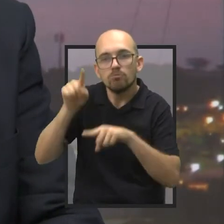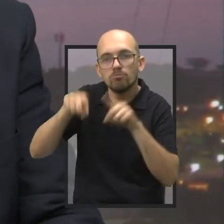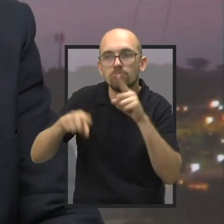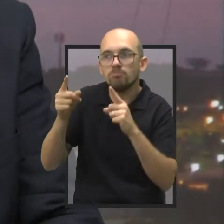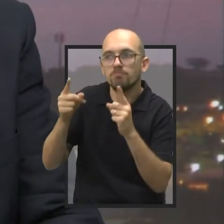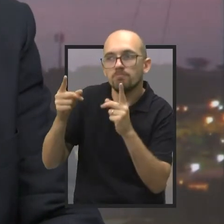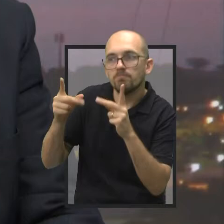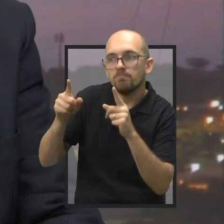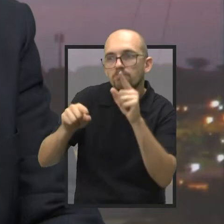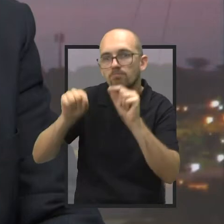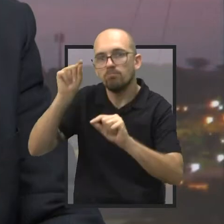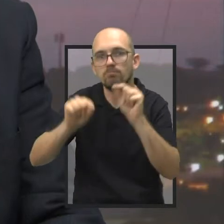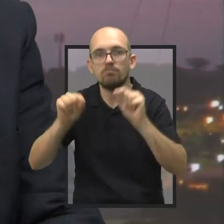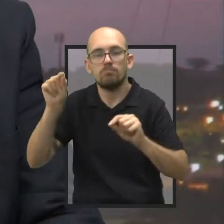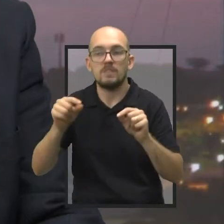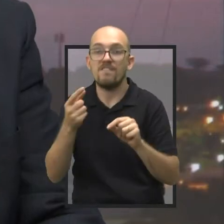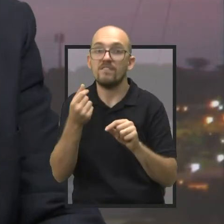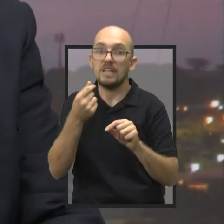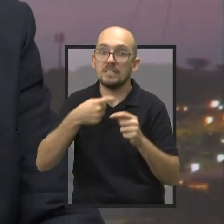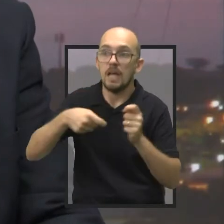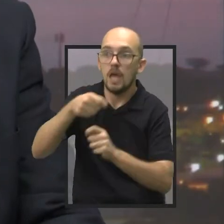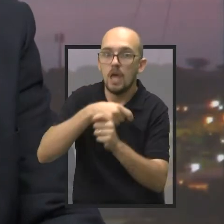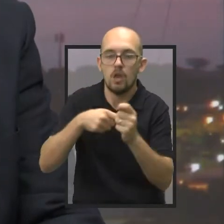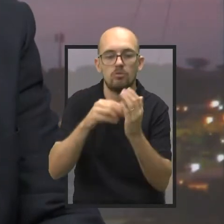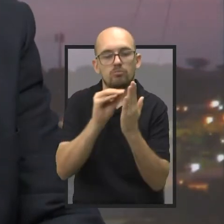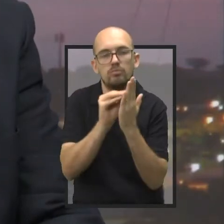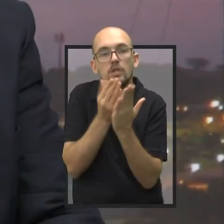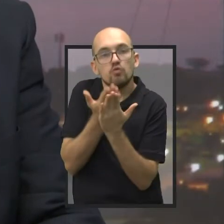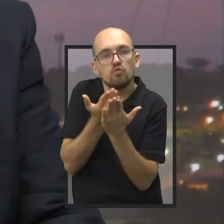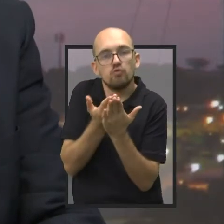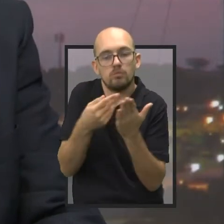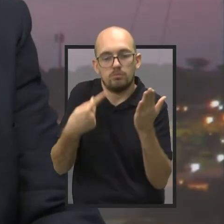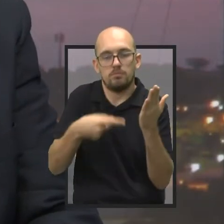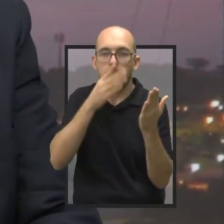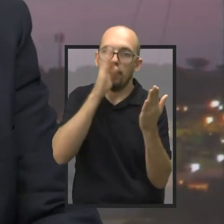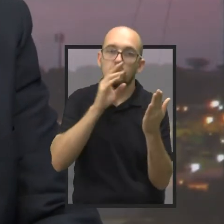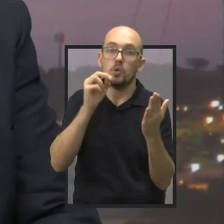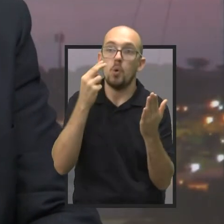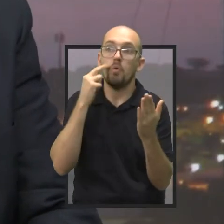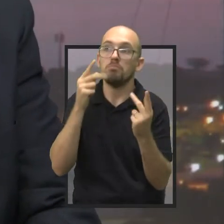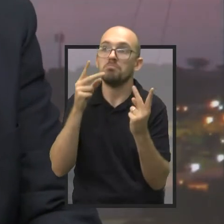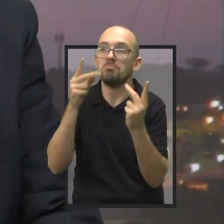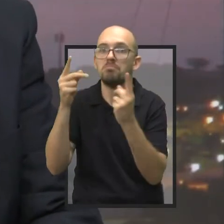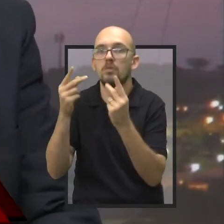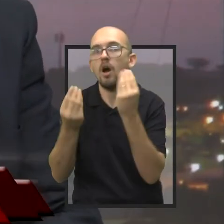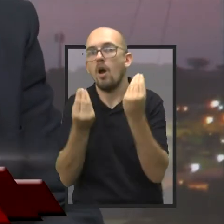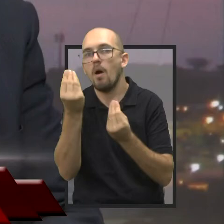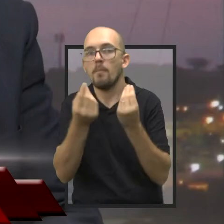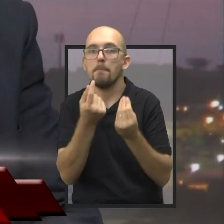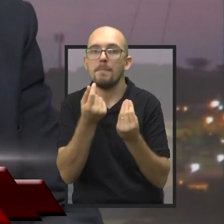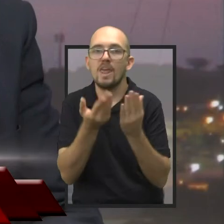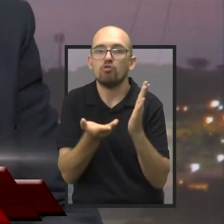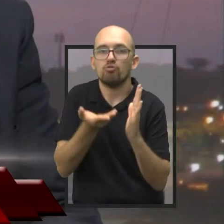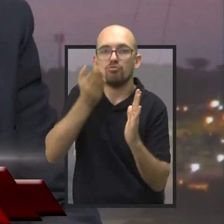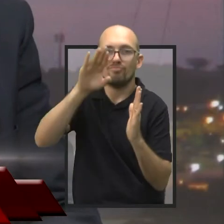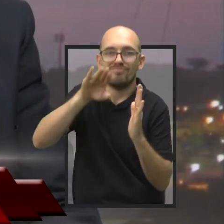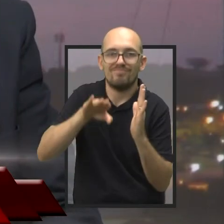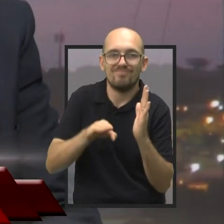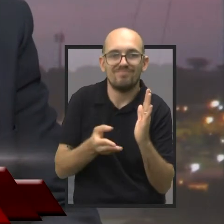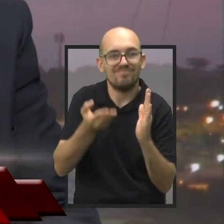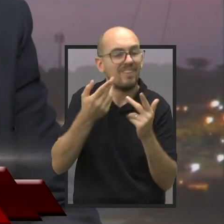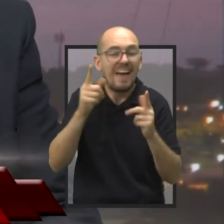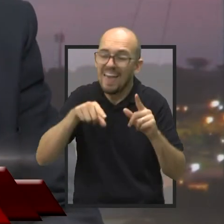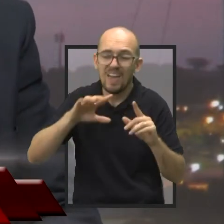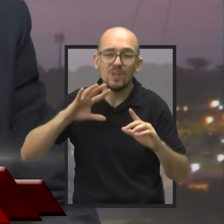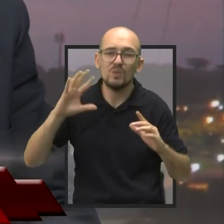natureza econômica financeira, incluindo contas nacionais e índices de preço. Então, o profissional economista é um profissional